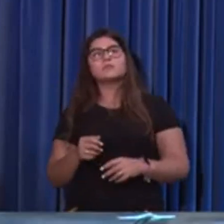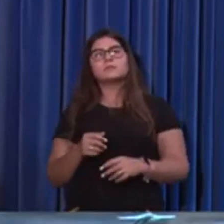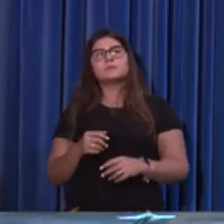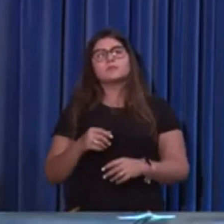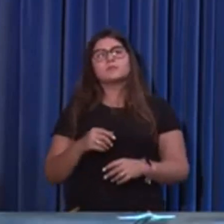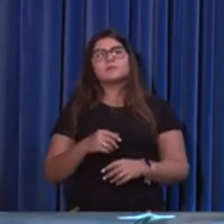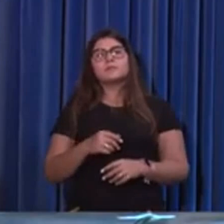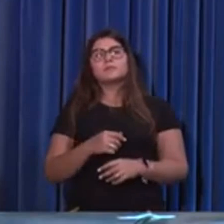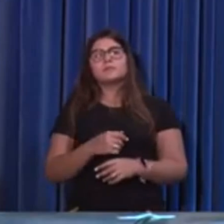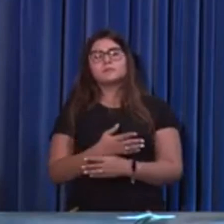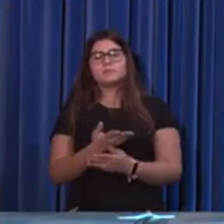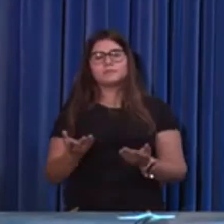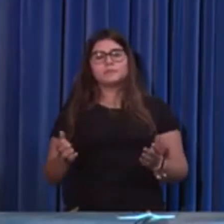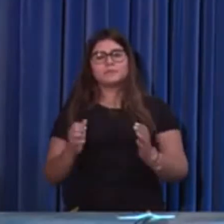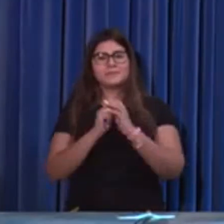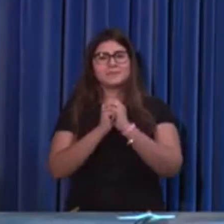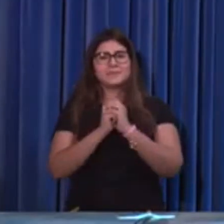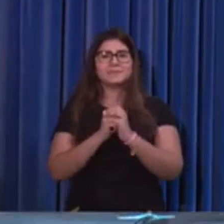Amém.